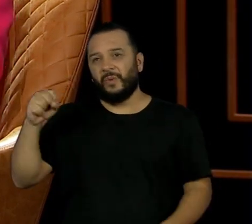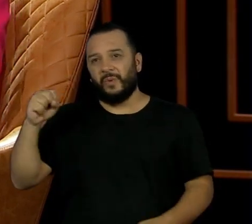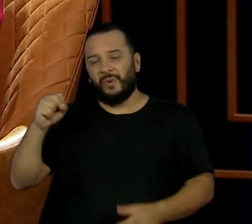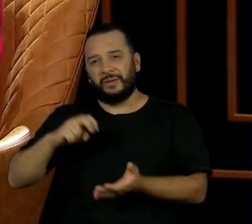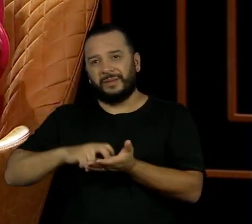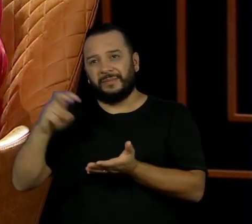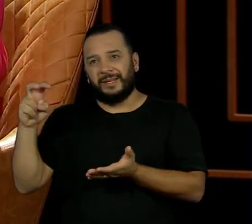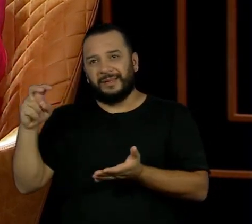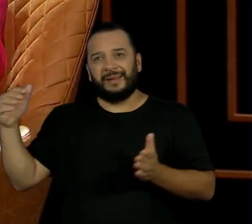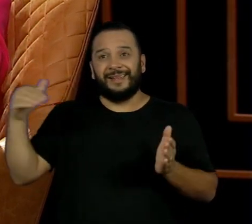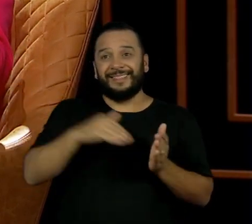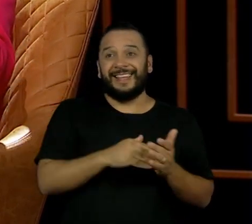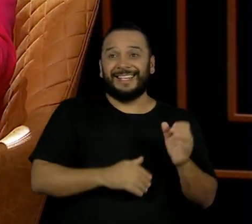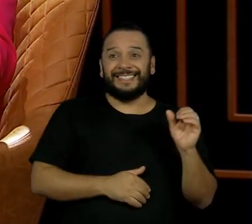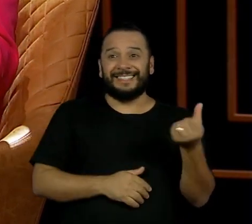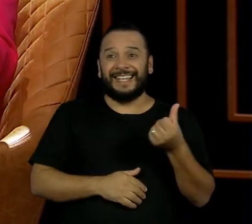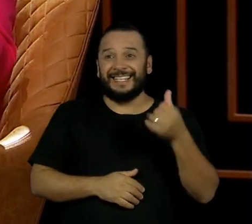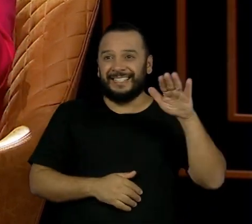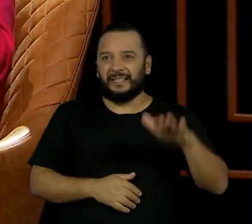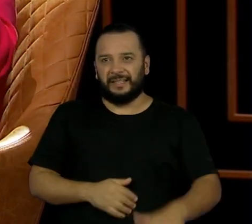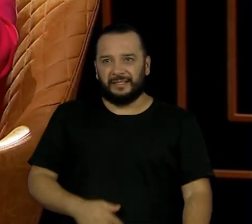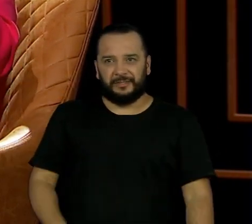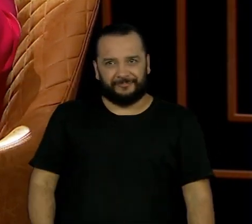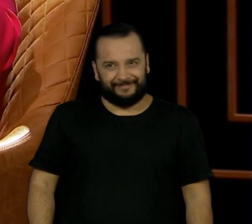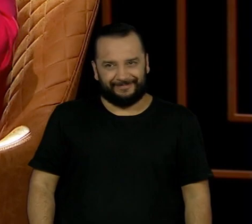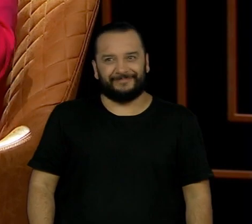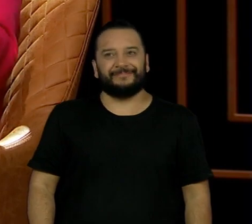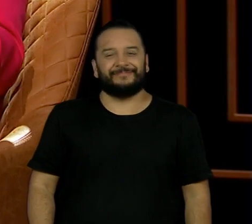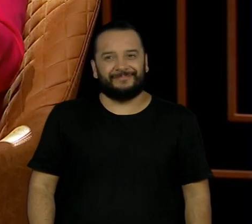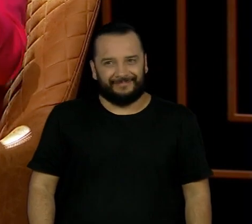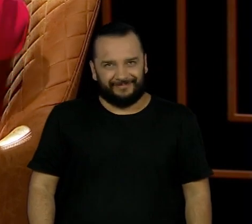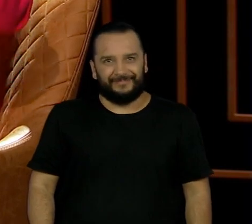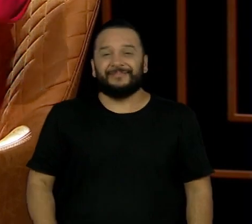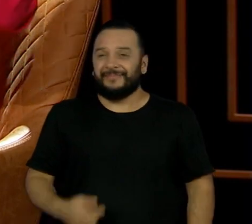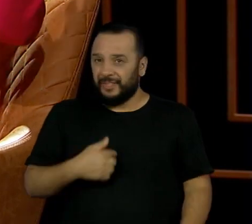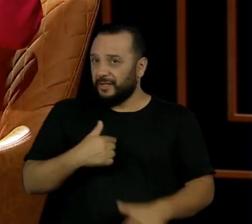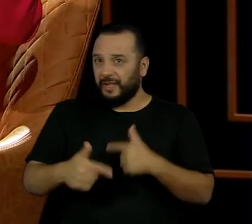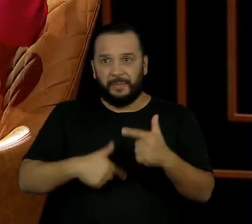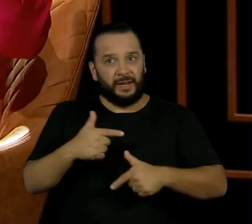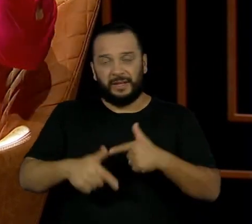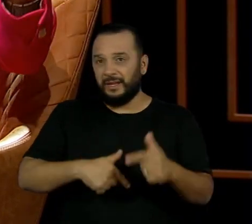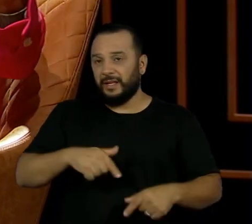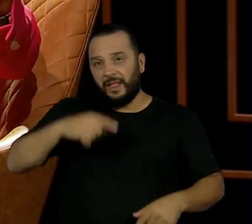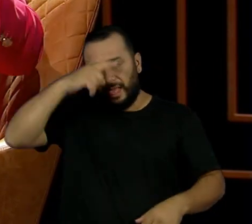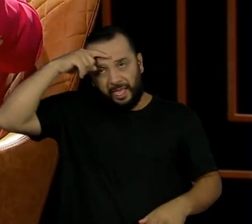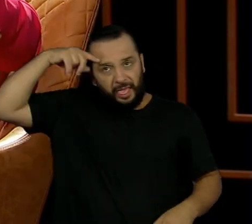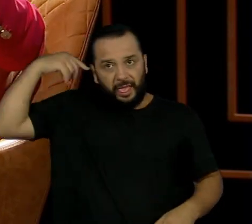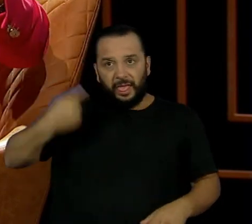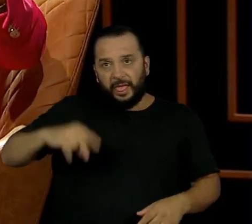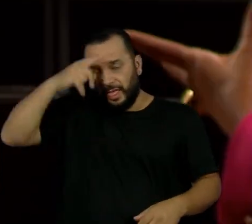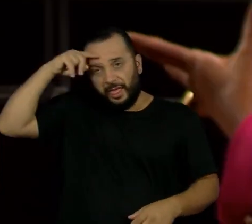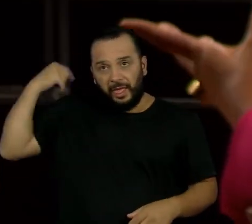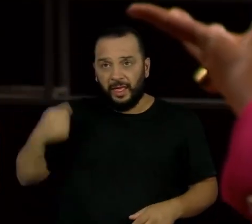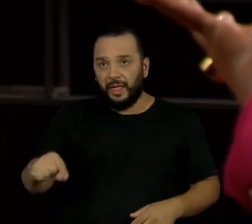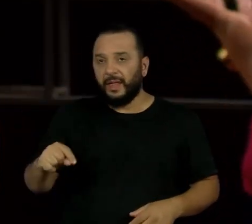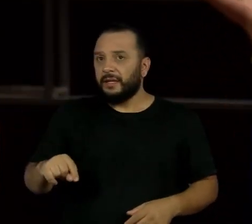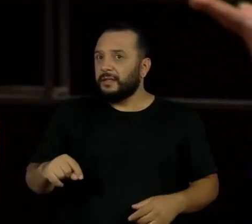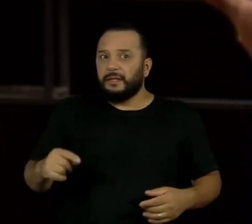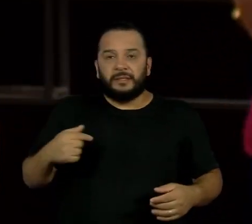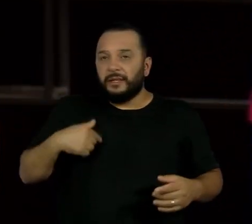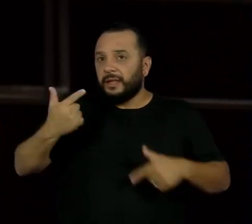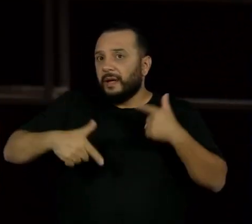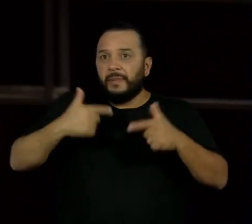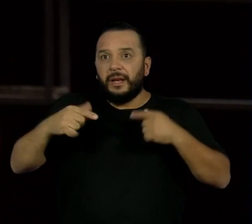às 6 da tarde. Isso, a última vez que eu trabalhei assim, nem no Tribunal de Justiça batendo ponto. É uma loucura